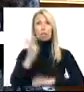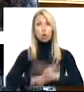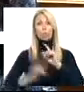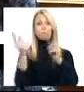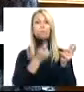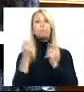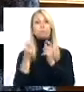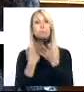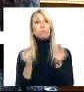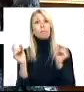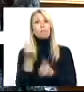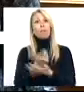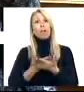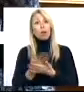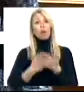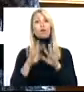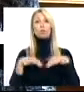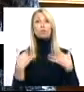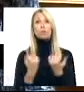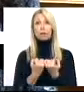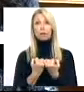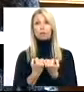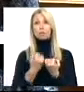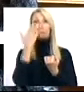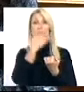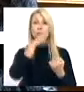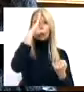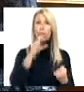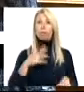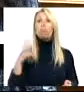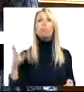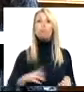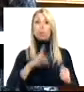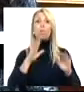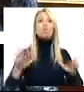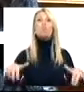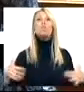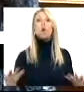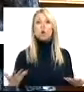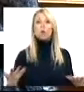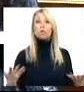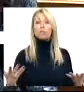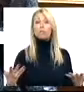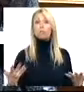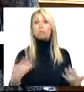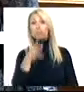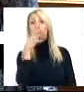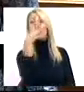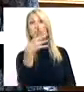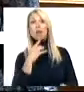discutirem matérias económicas e sociais, se o Governo português pode levantar a